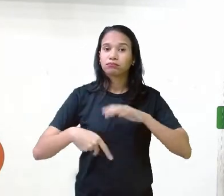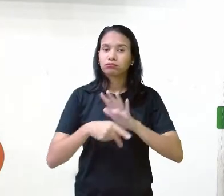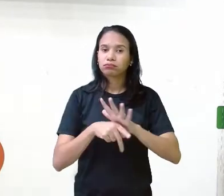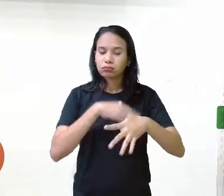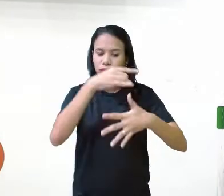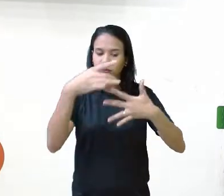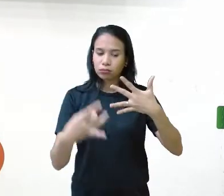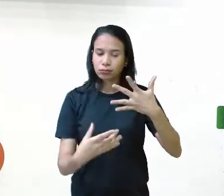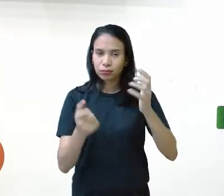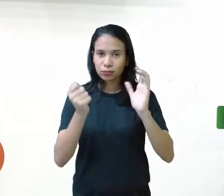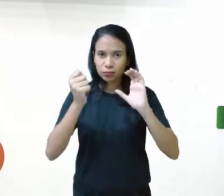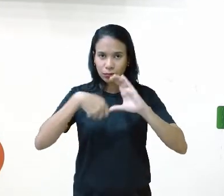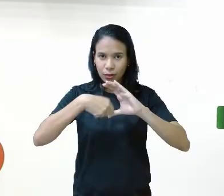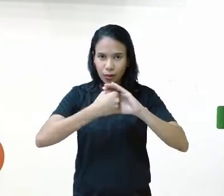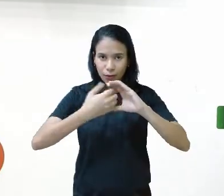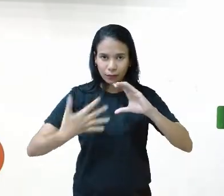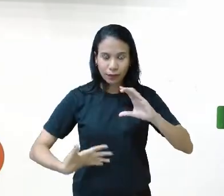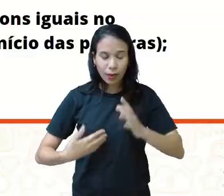sinais.